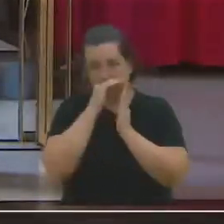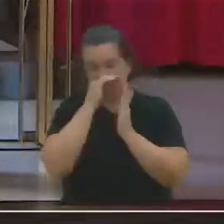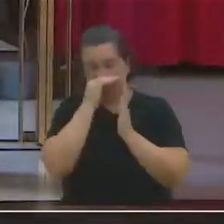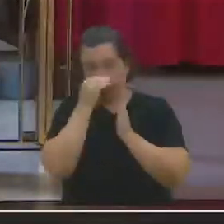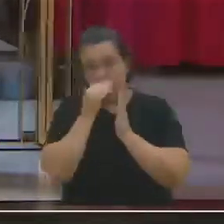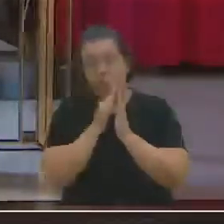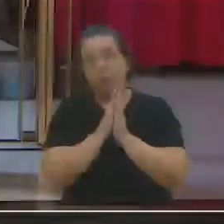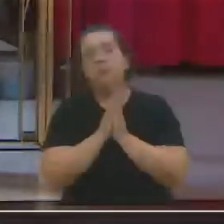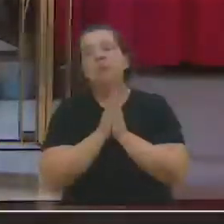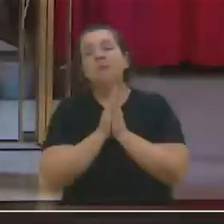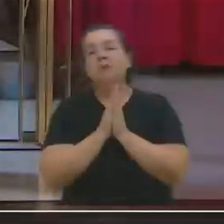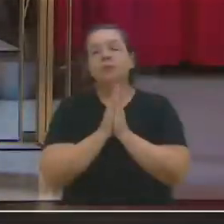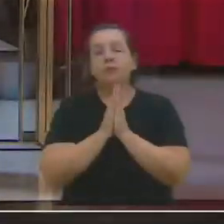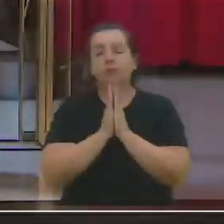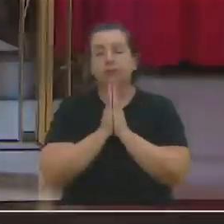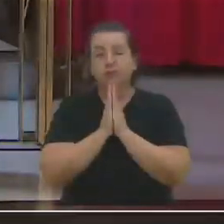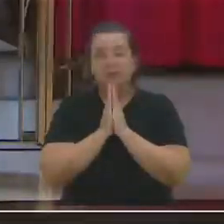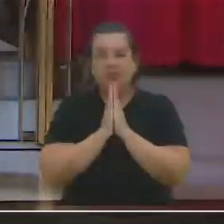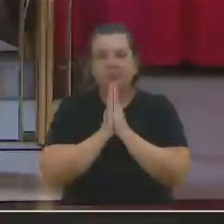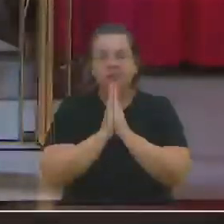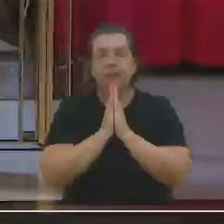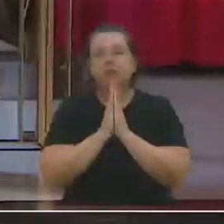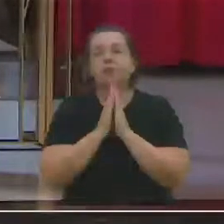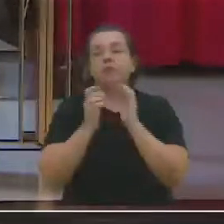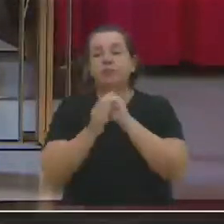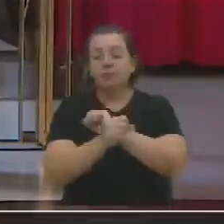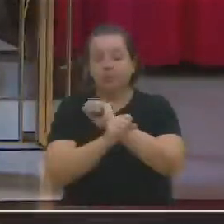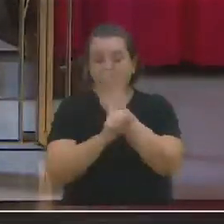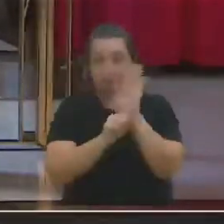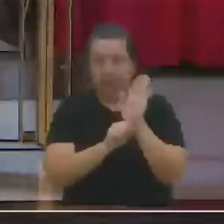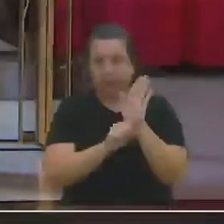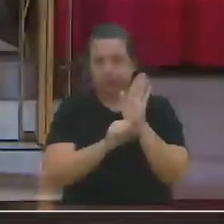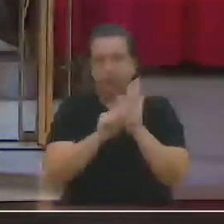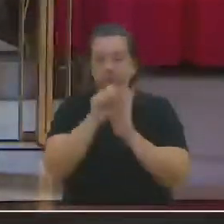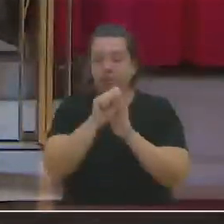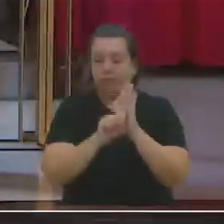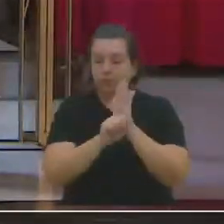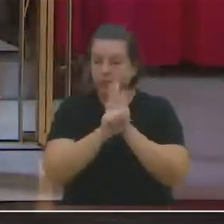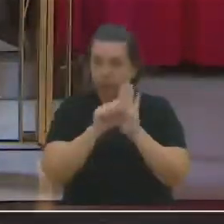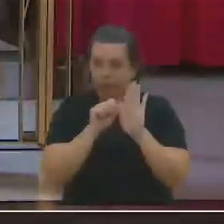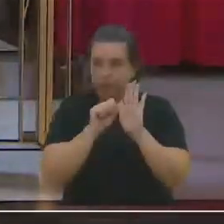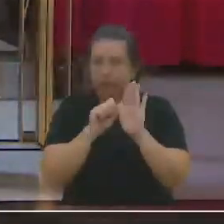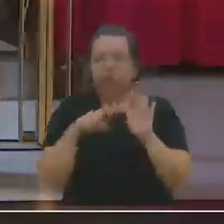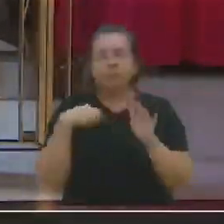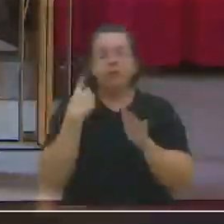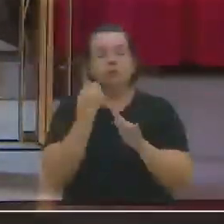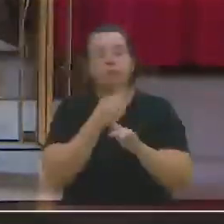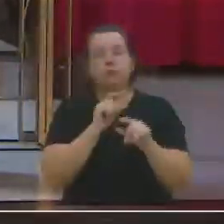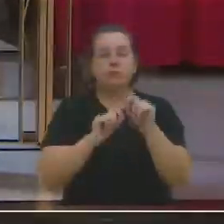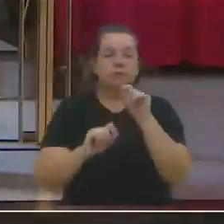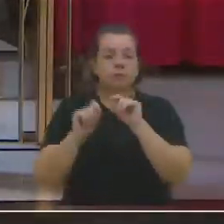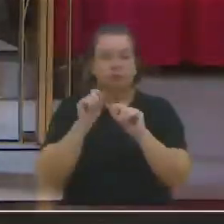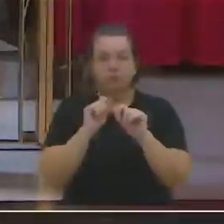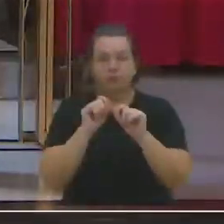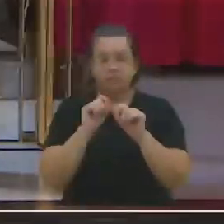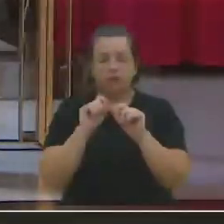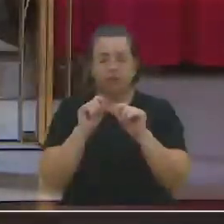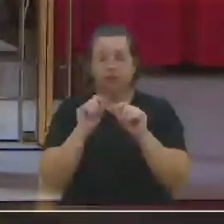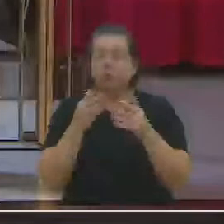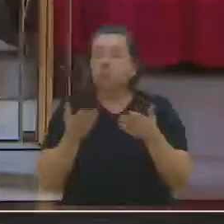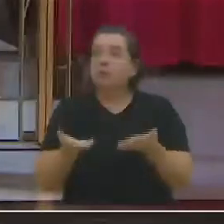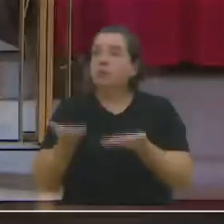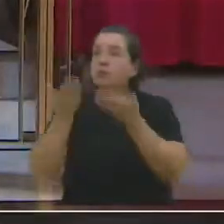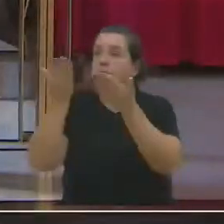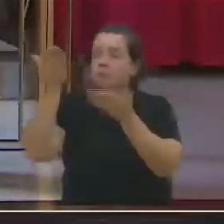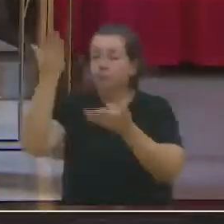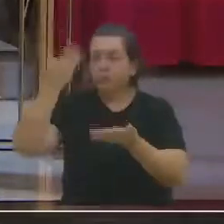Reginaldo Manzotti, a adoração ao Santíssimo Sacramento. O que nós queremos hoje colocar diante do